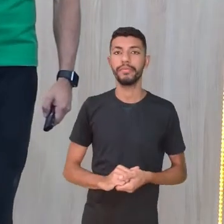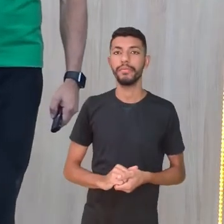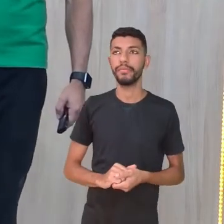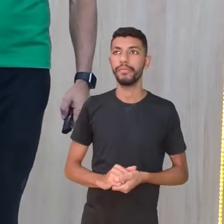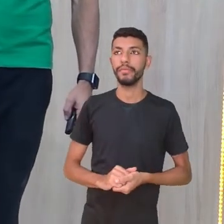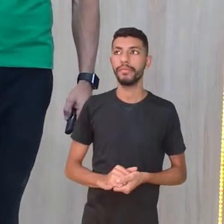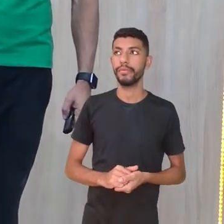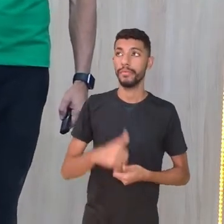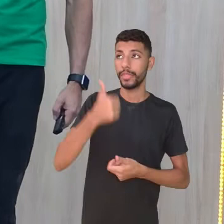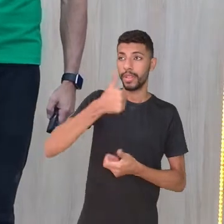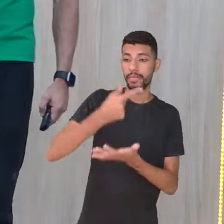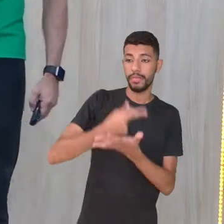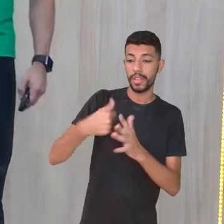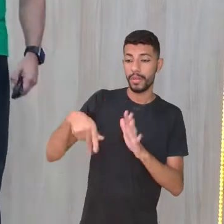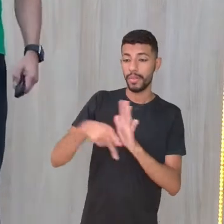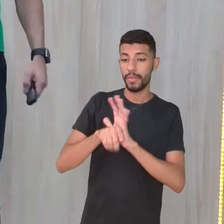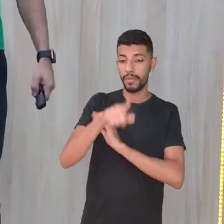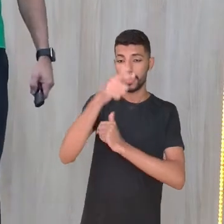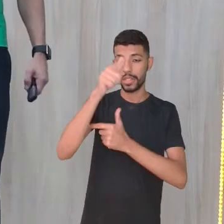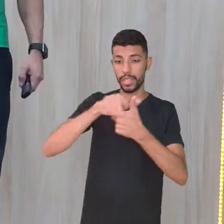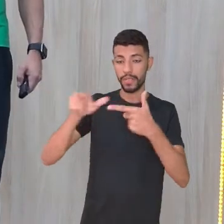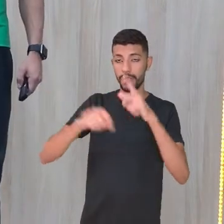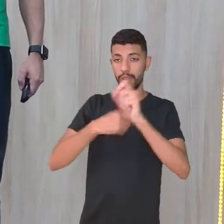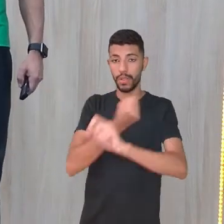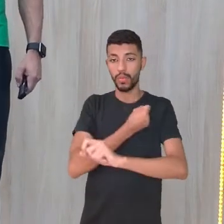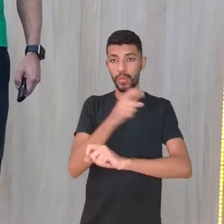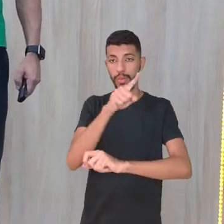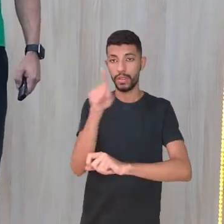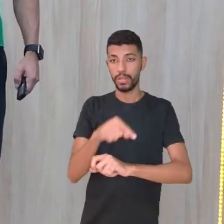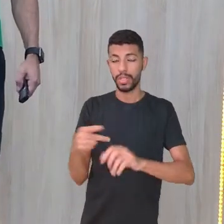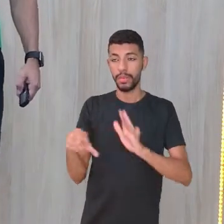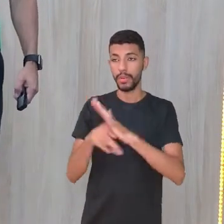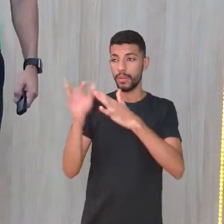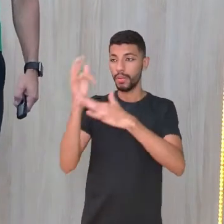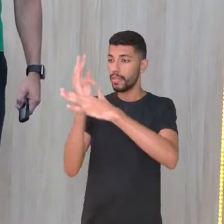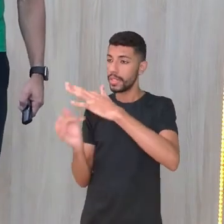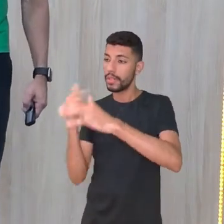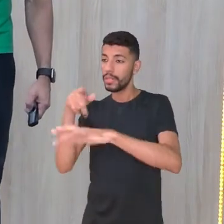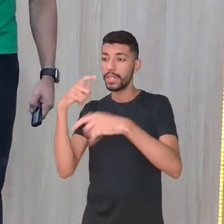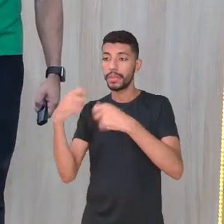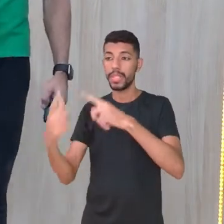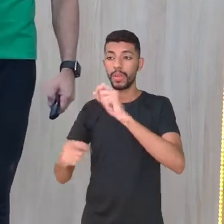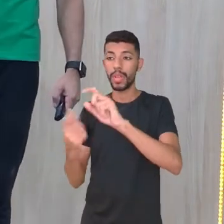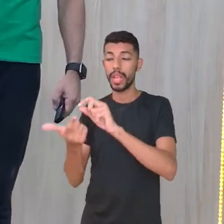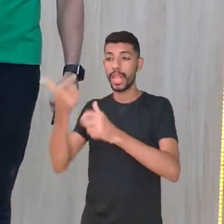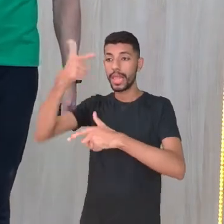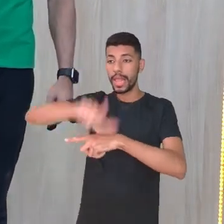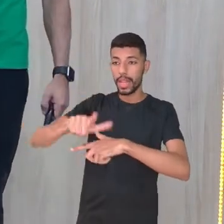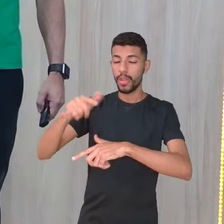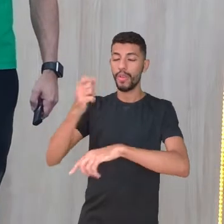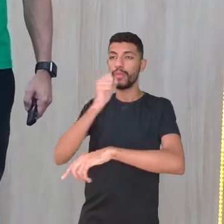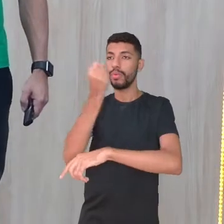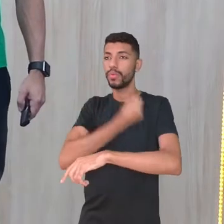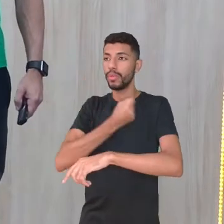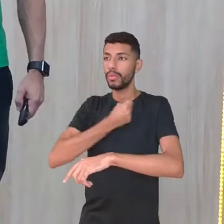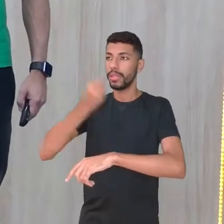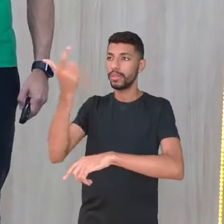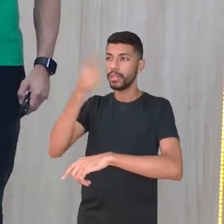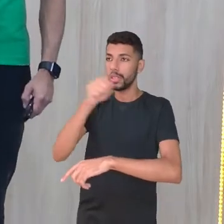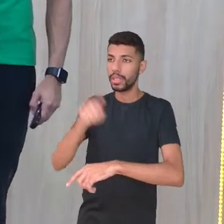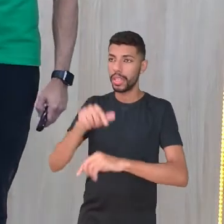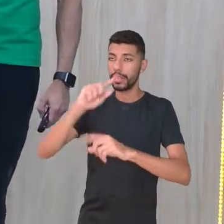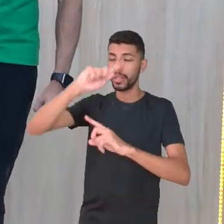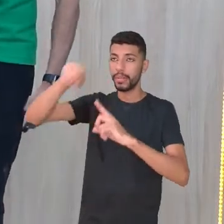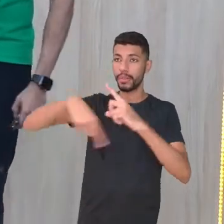caso. Para você dividir aí o número inteiro por uma fração, você repete o número inteiro e multiplica pelo inverso aí